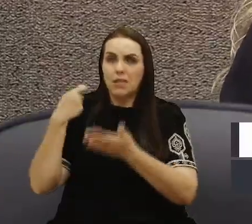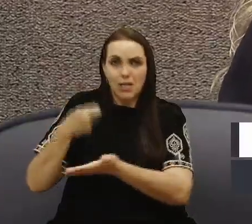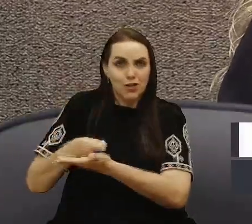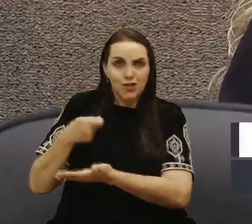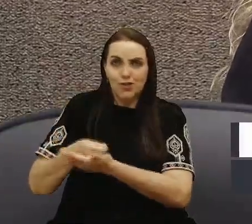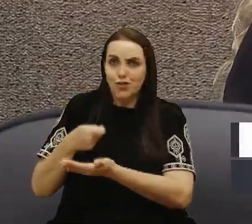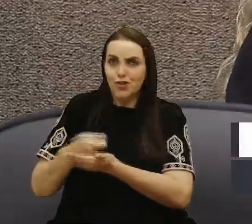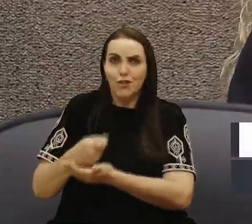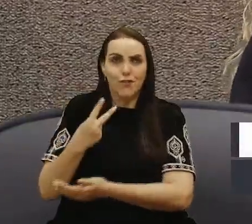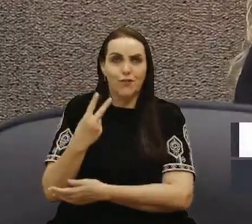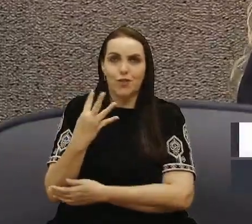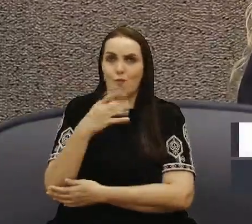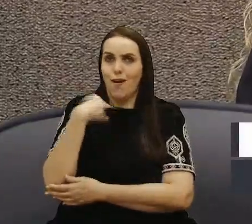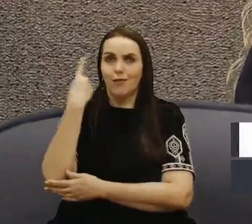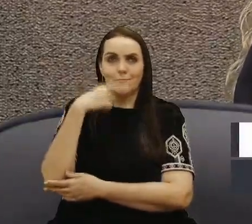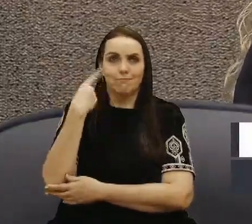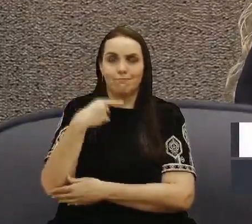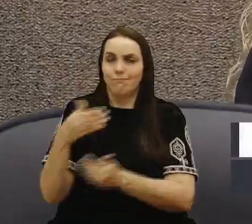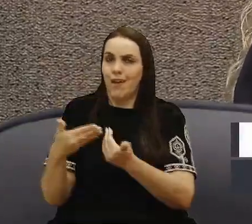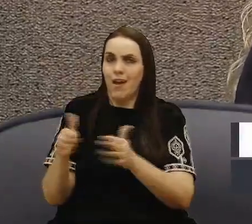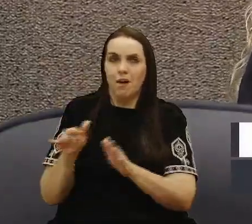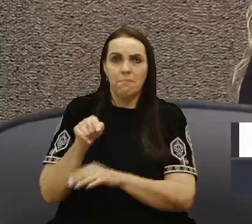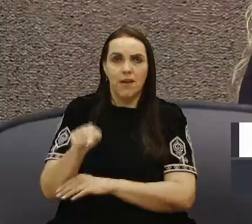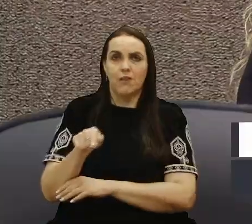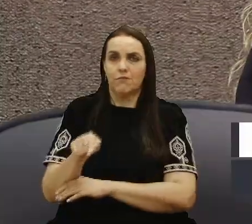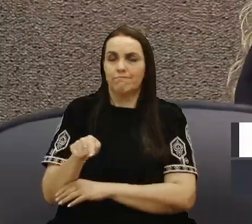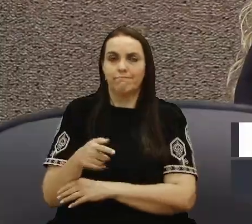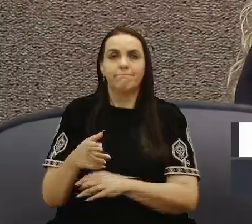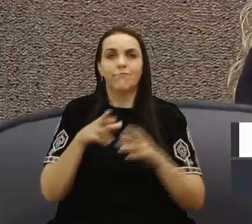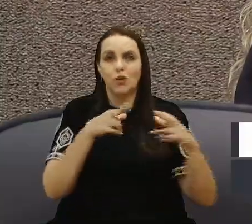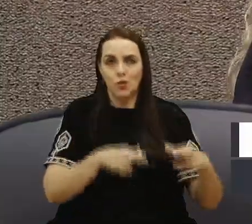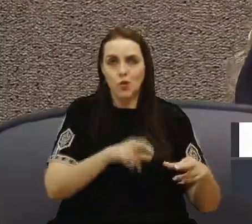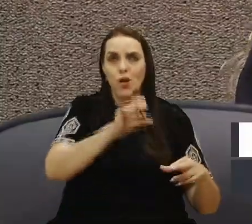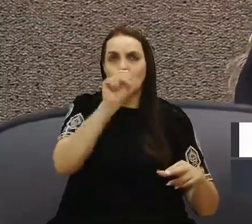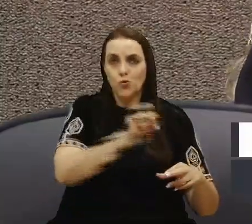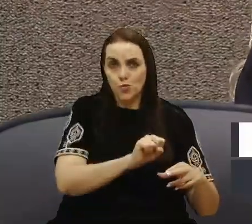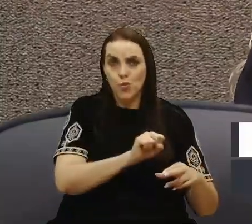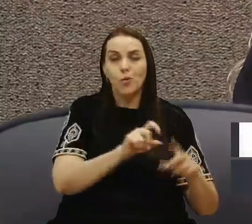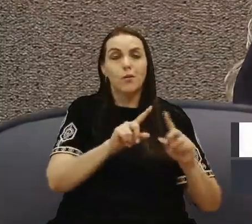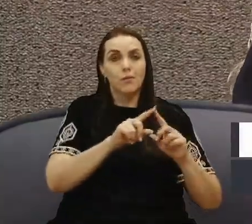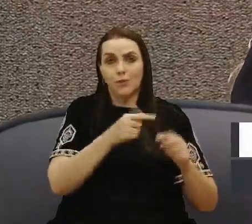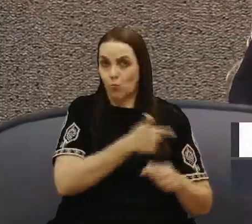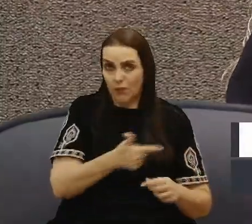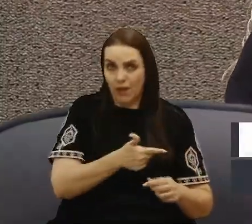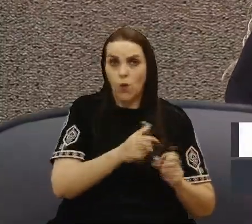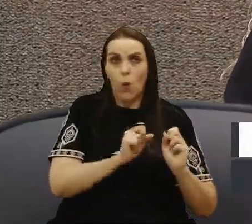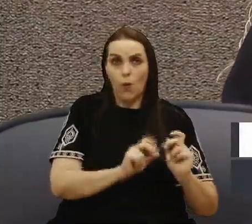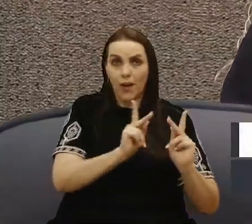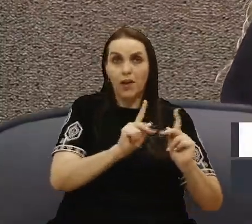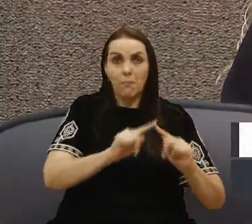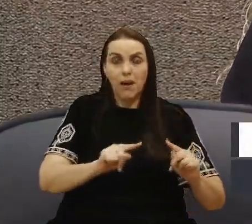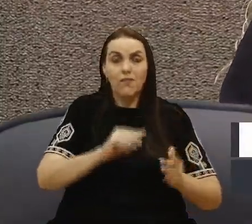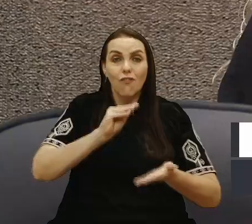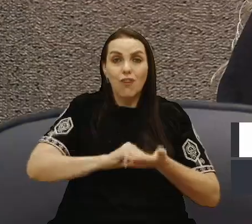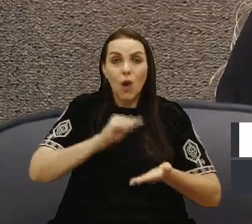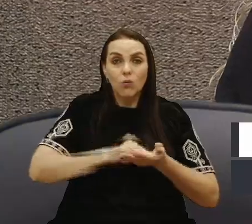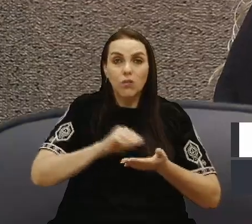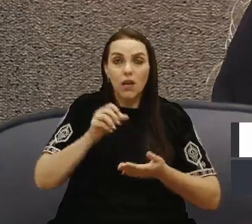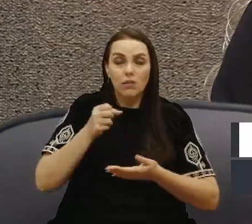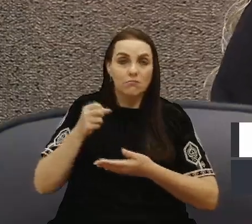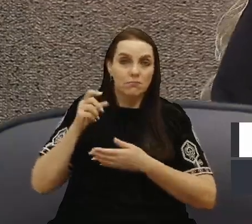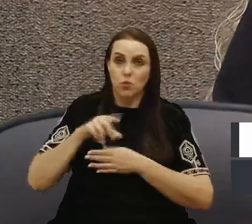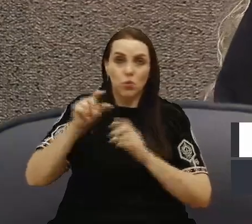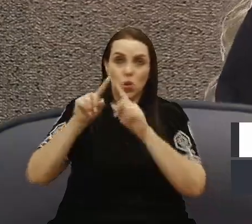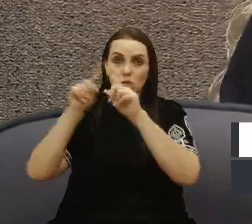a questão do equipamento na Zona Sul da cidade, por não ter, mas temos que ter efetivo em todos os batalhões